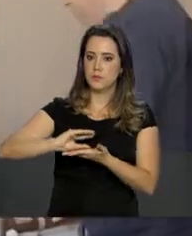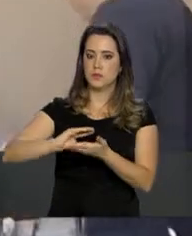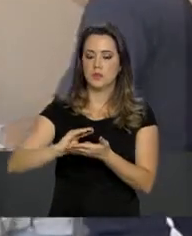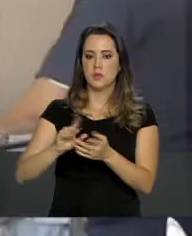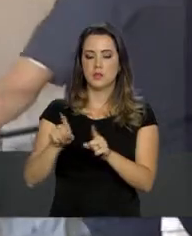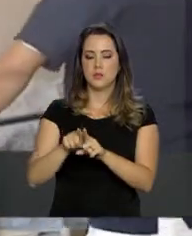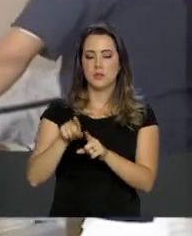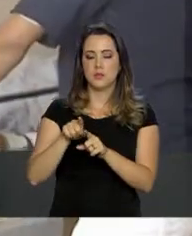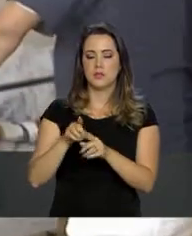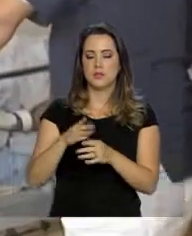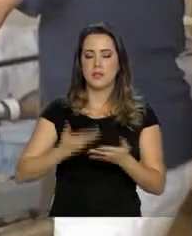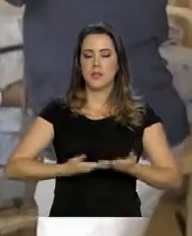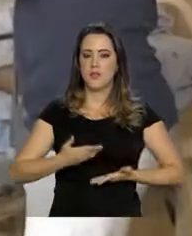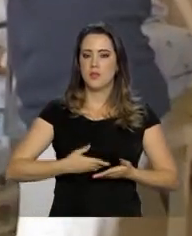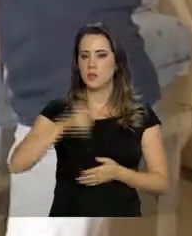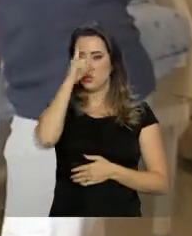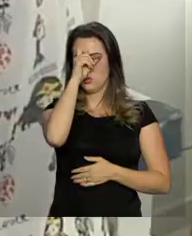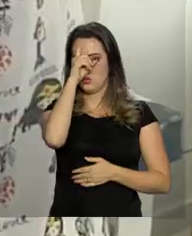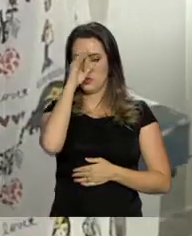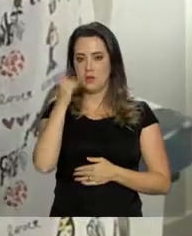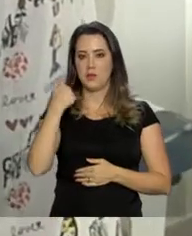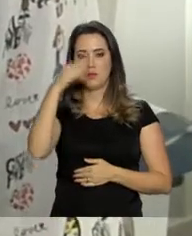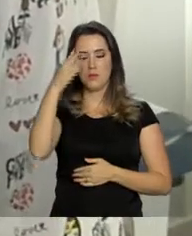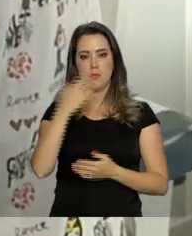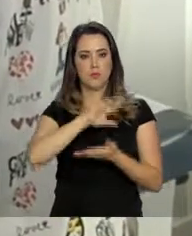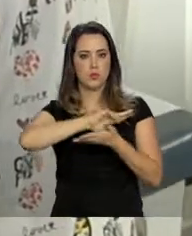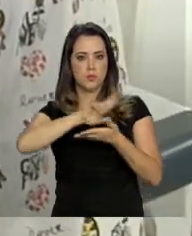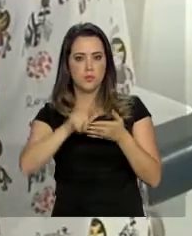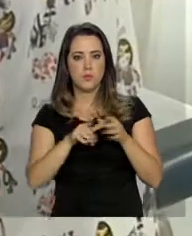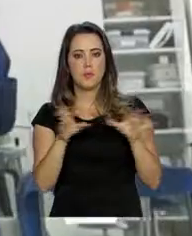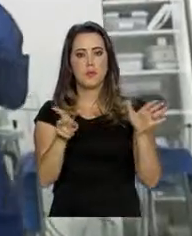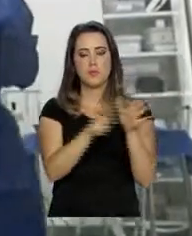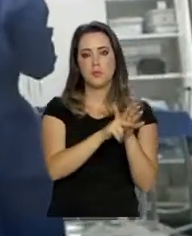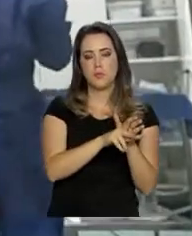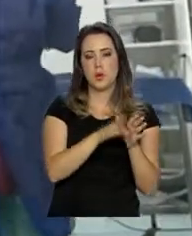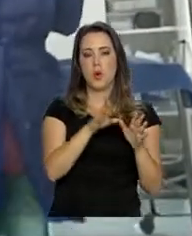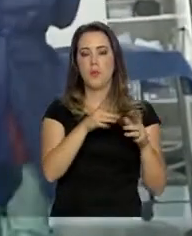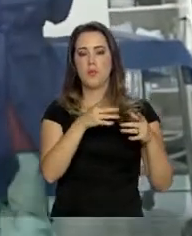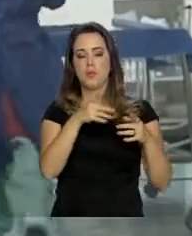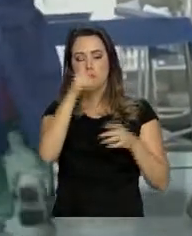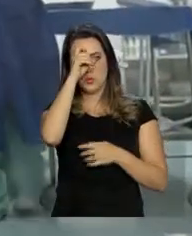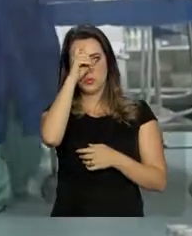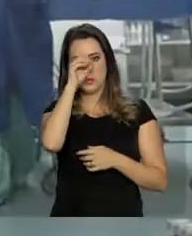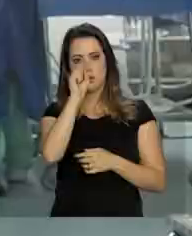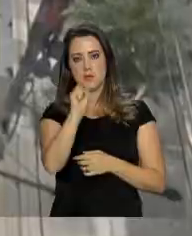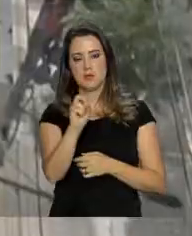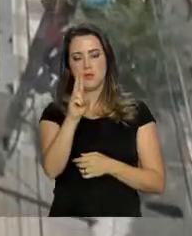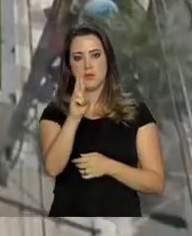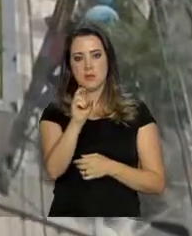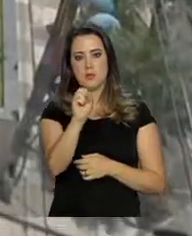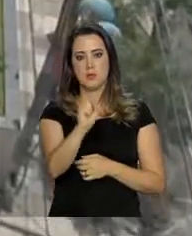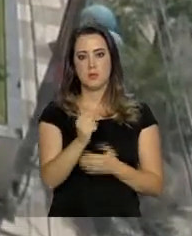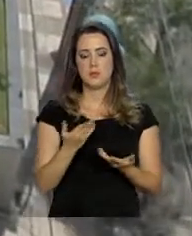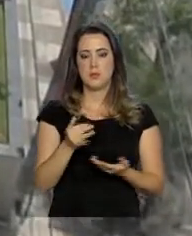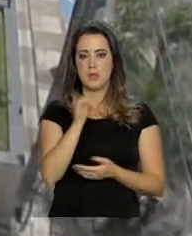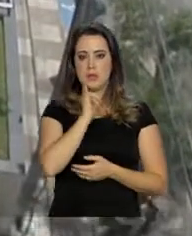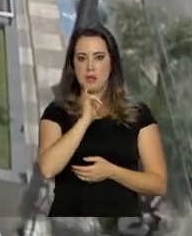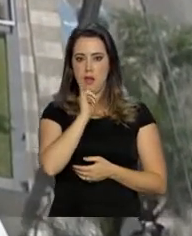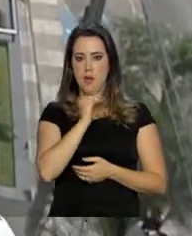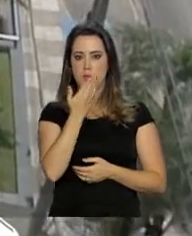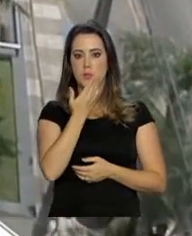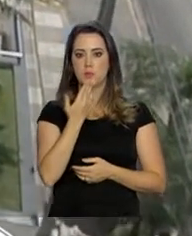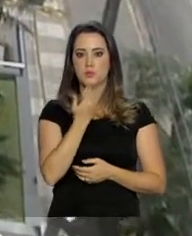1.600 fazem parte da rede hospitalar do sus são instituições com muita tradição no país a irmandade da casa de